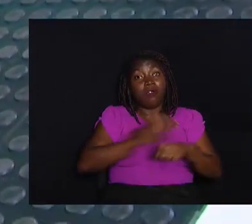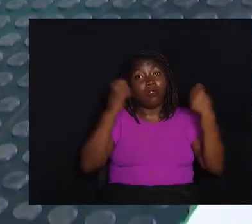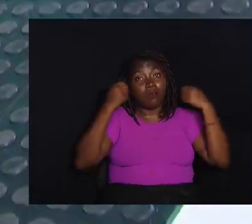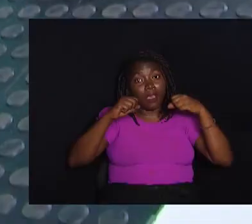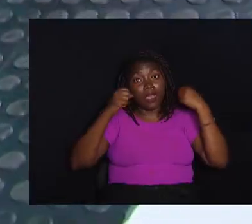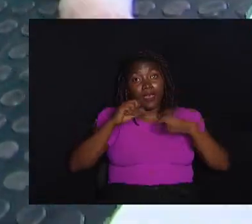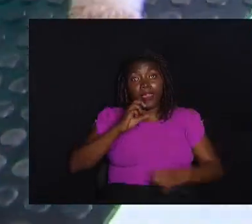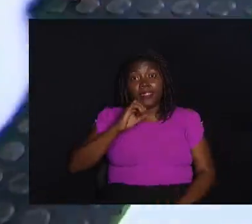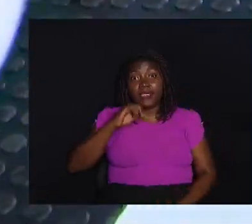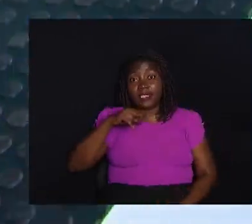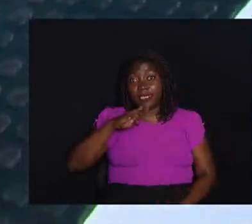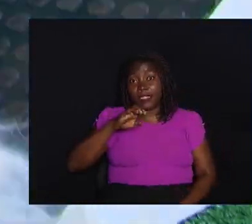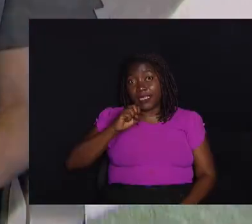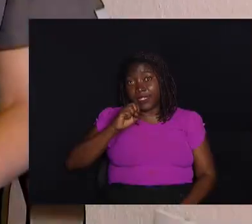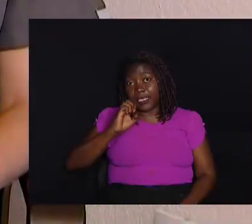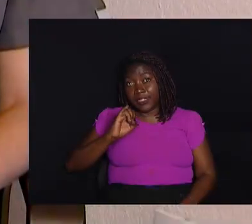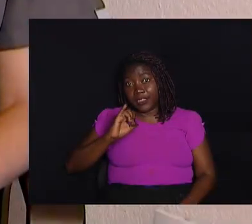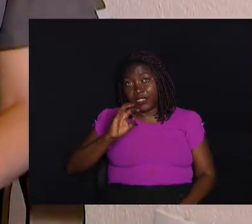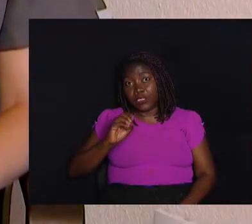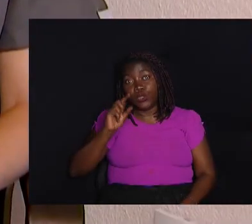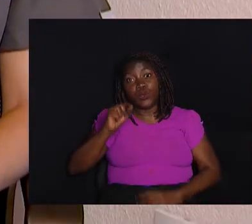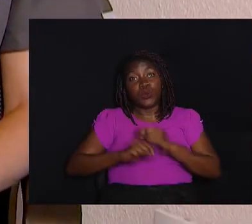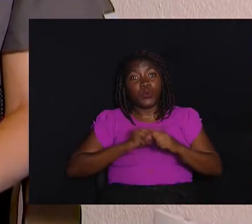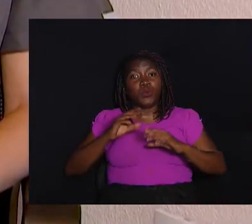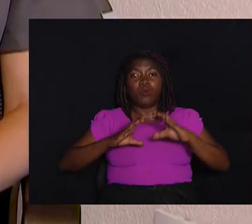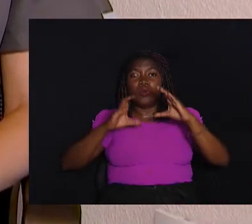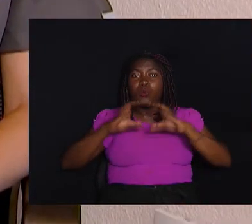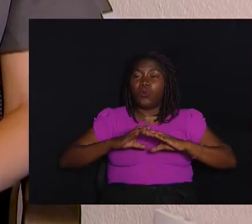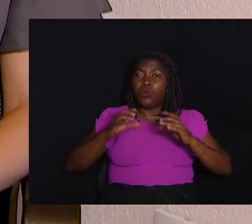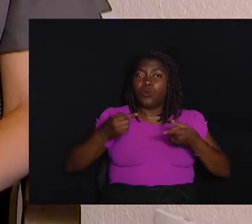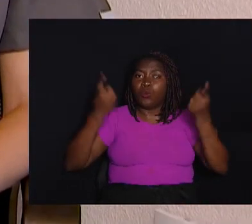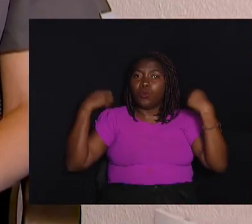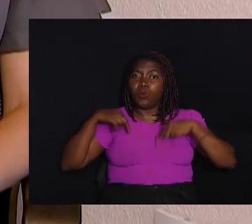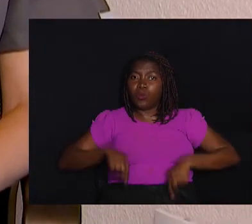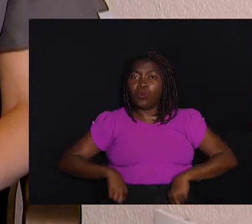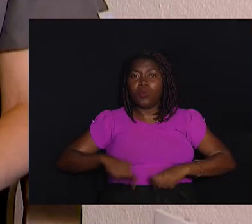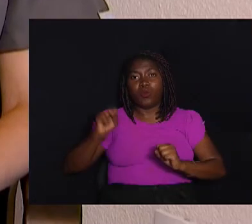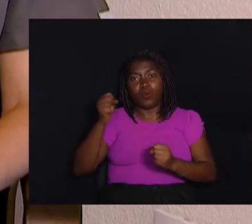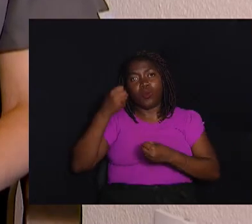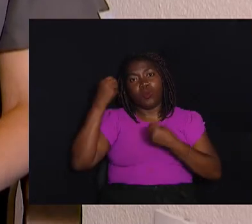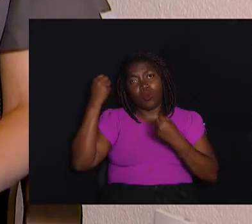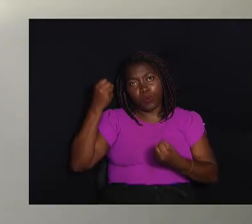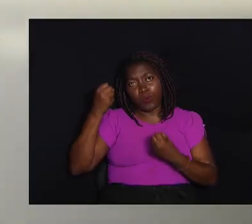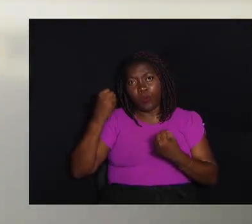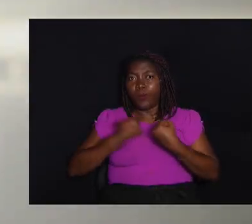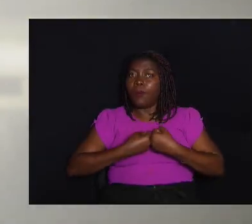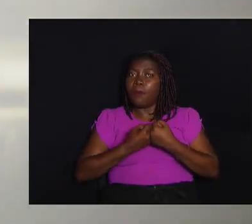tanto com a bola quanto circuitos, né, para fortalecimento do músculo, para segurar aquela